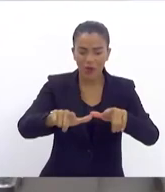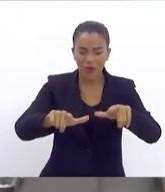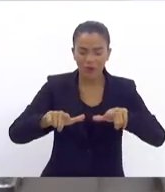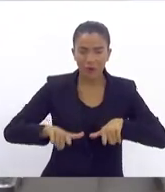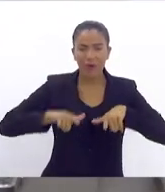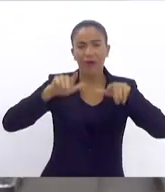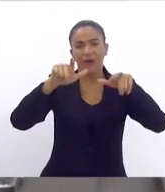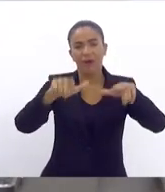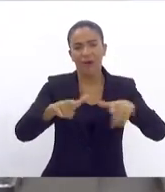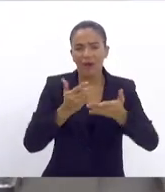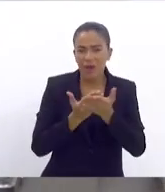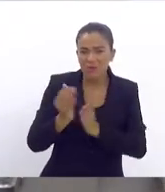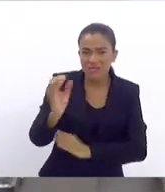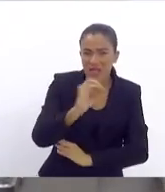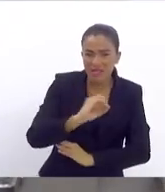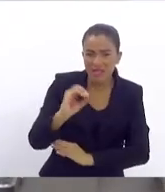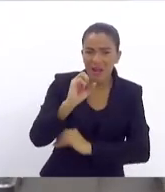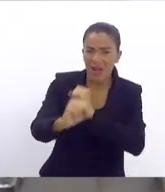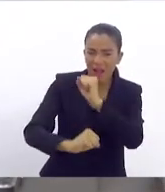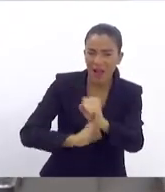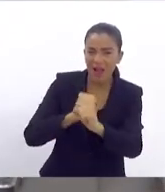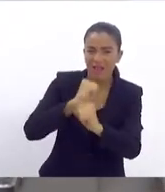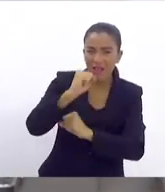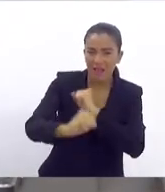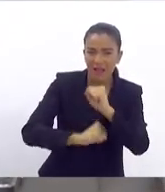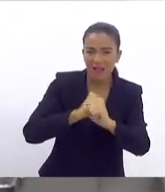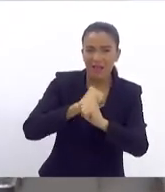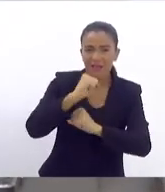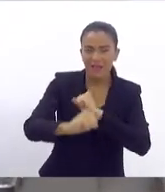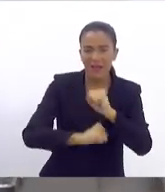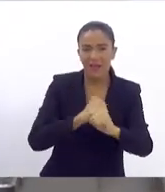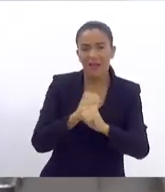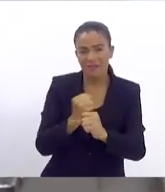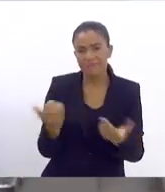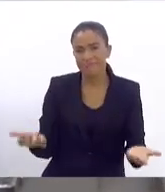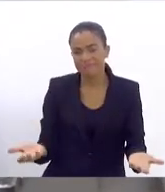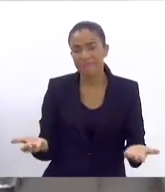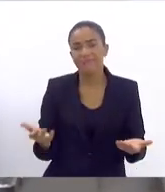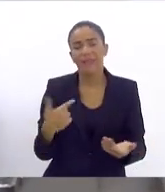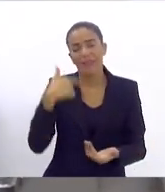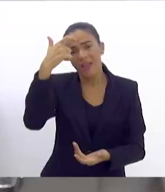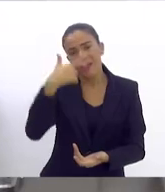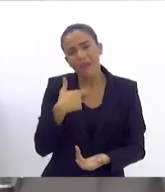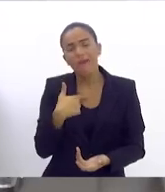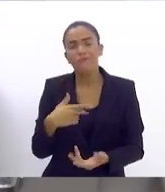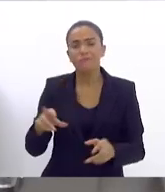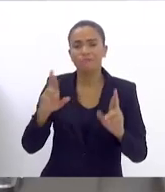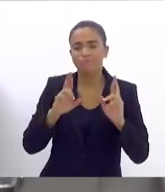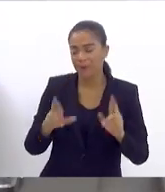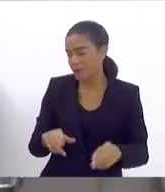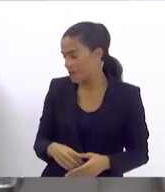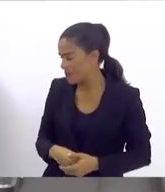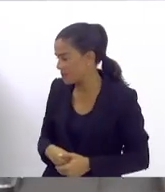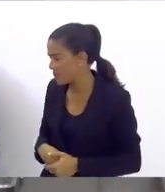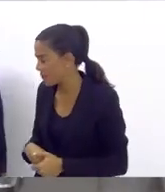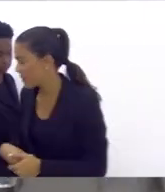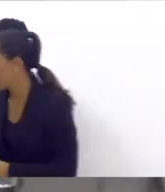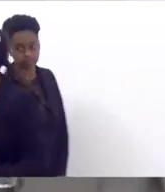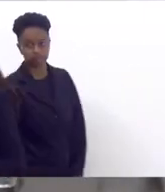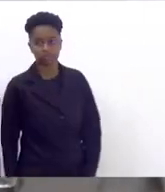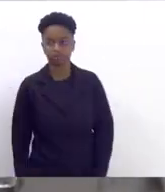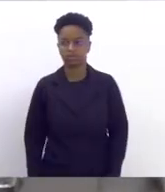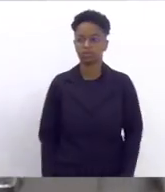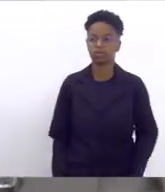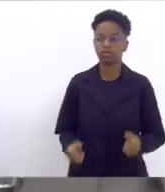e começar do zero ano após ano. Então, somente, e eu queria aqui colaborar com